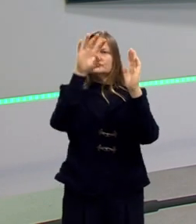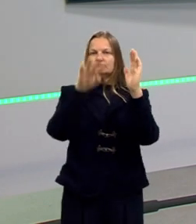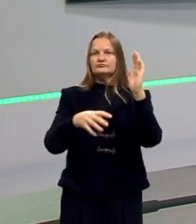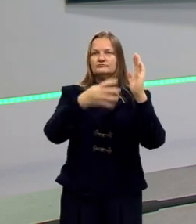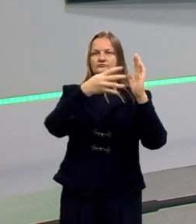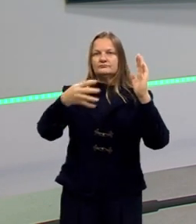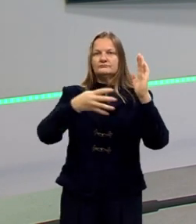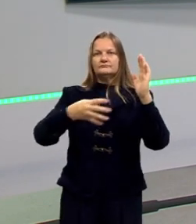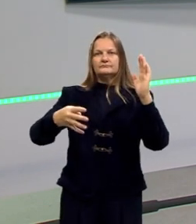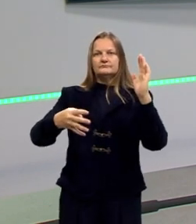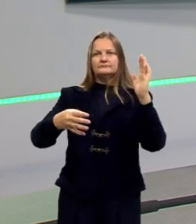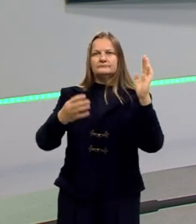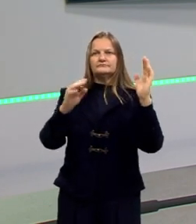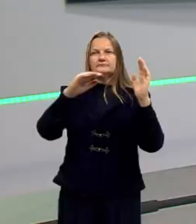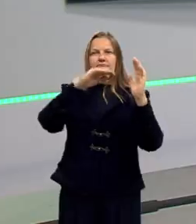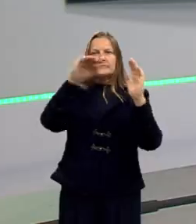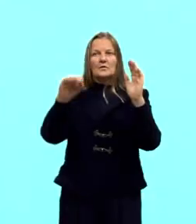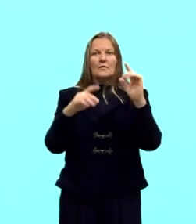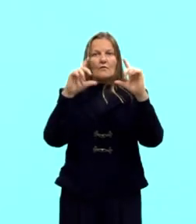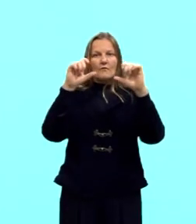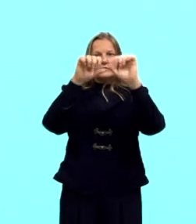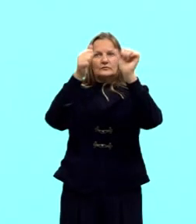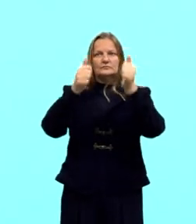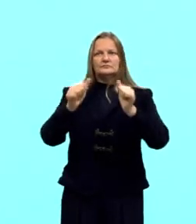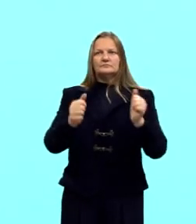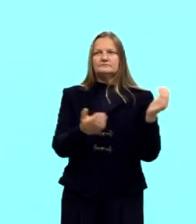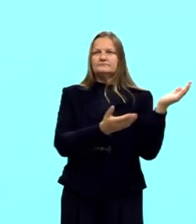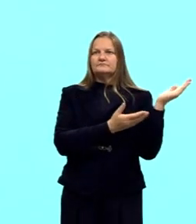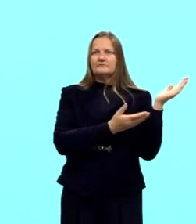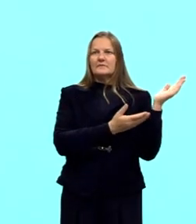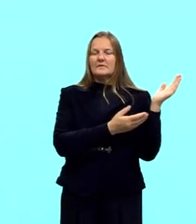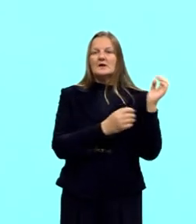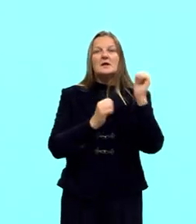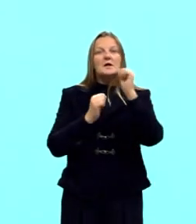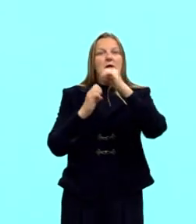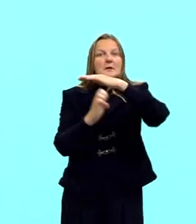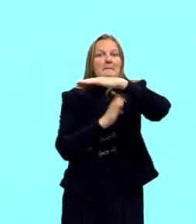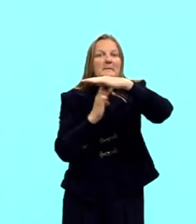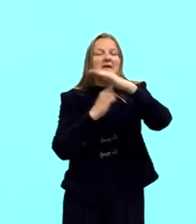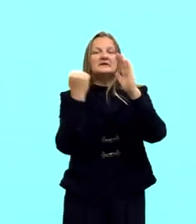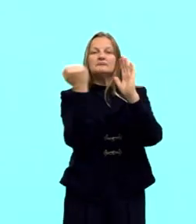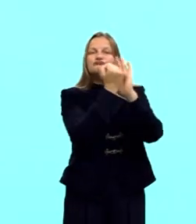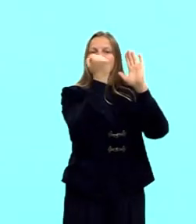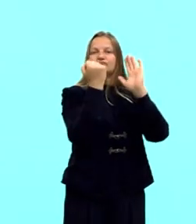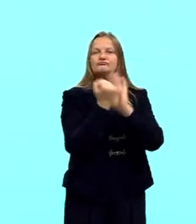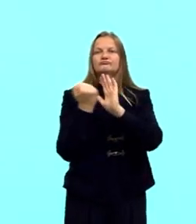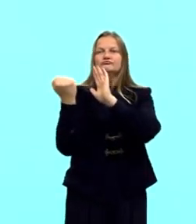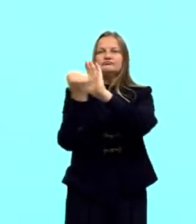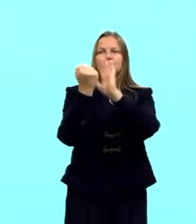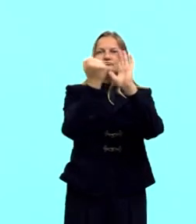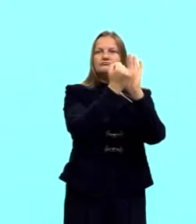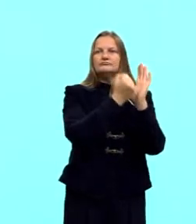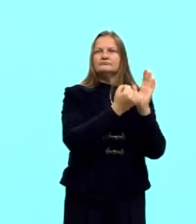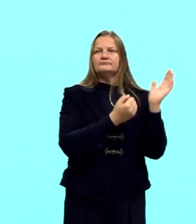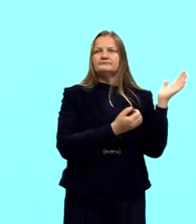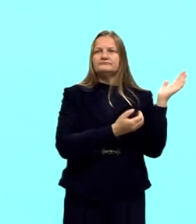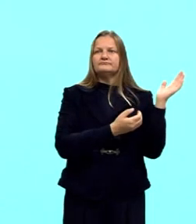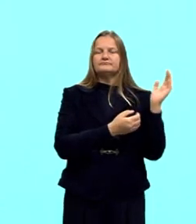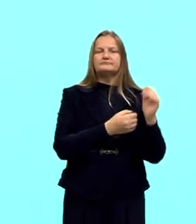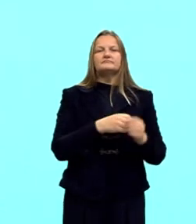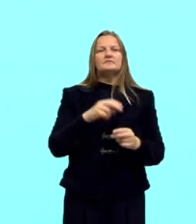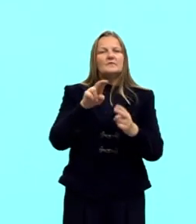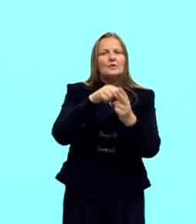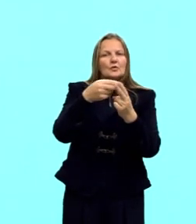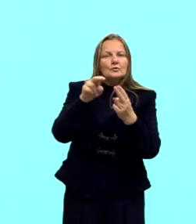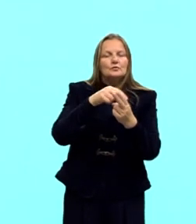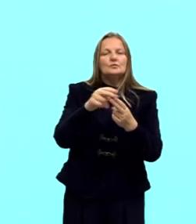vocês justamente isso gurizada vai mostrar essas essas empresas ó a gente pode chamar essas aqui essa Nestlé